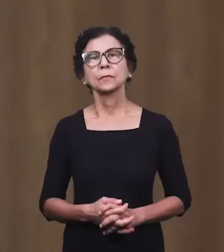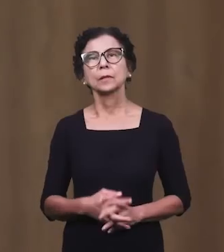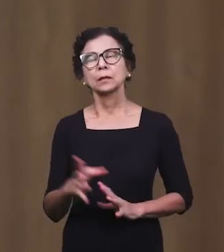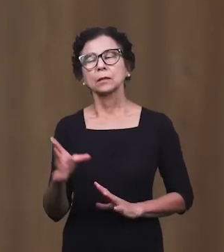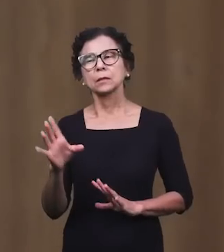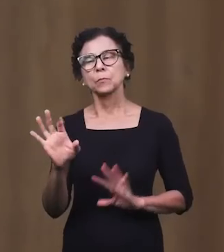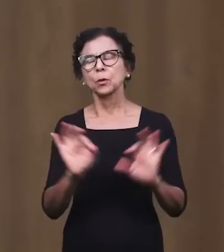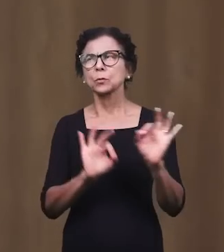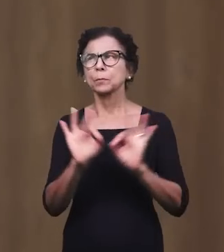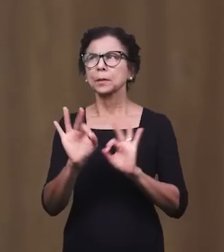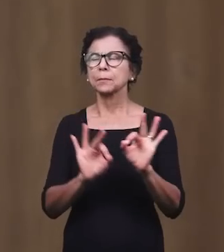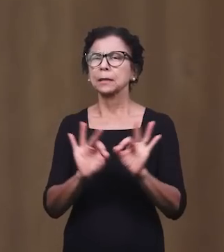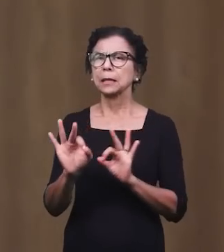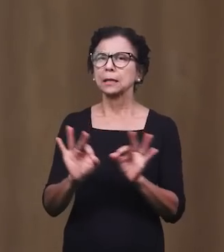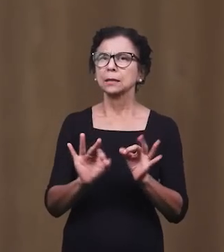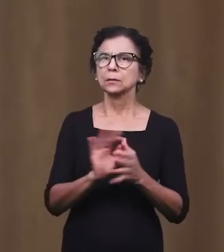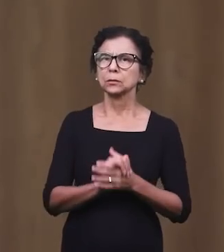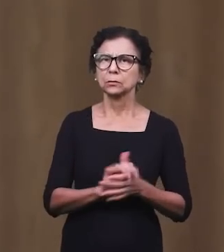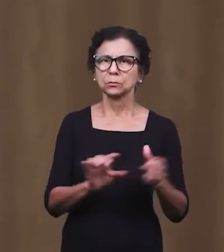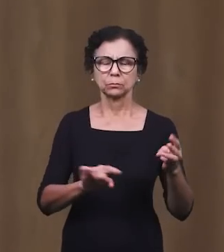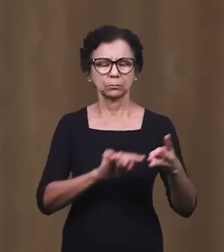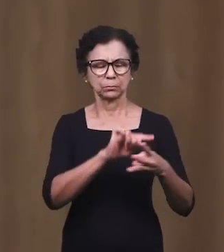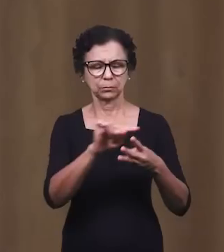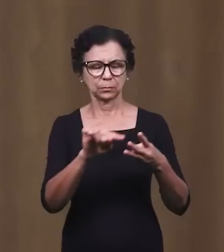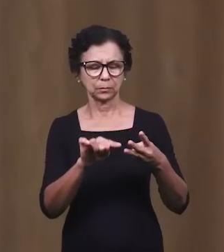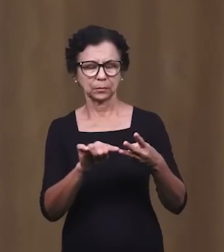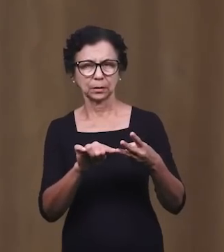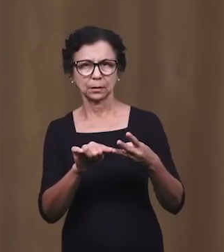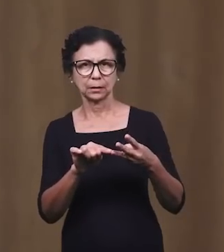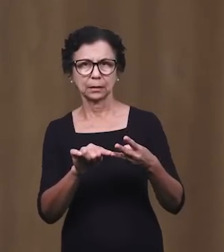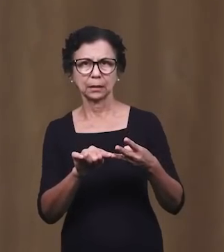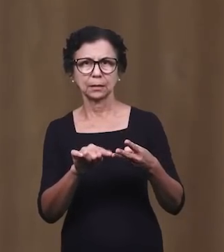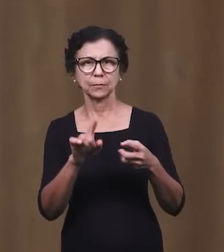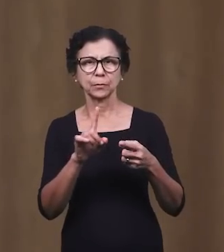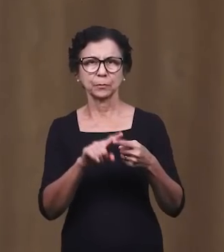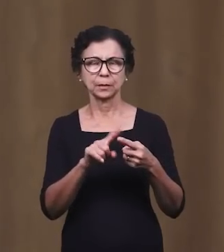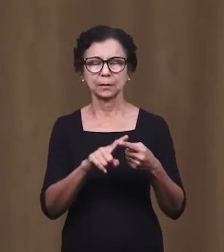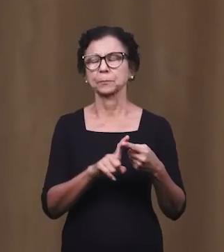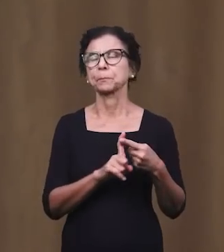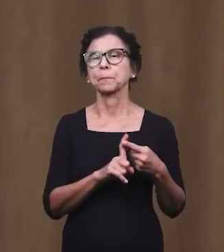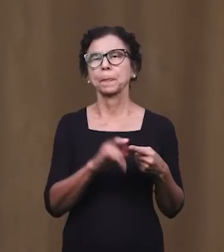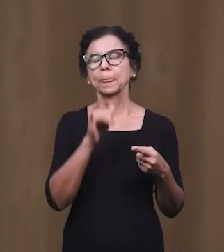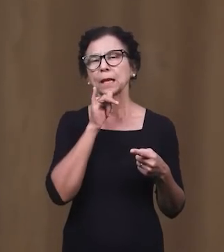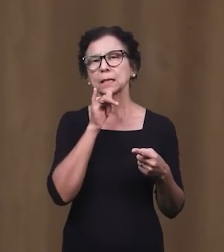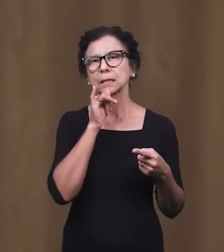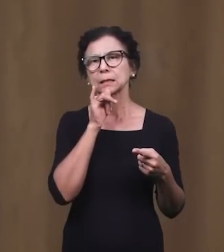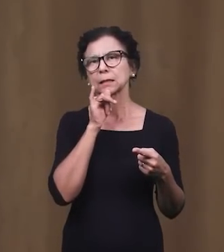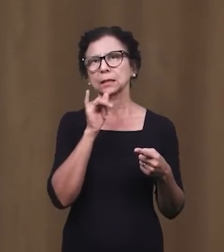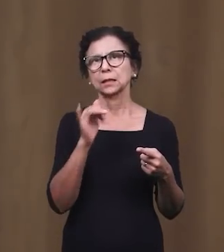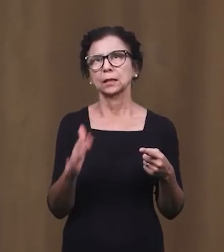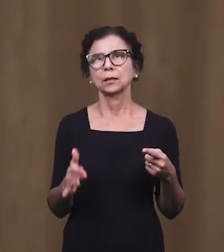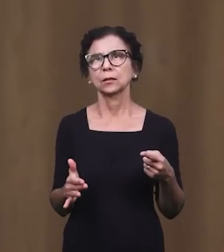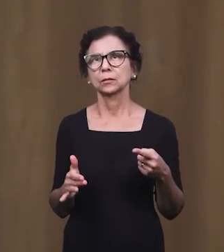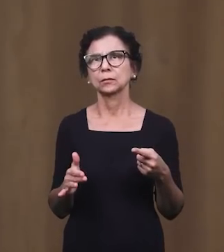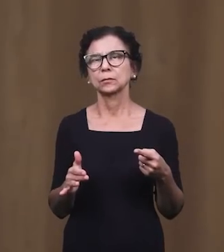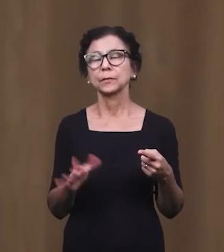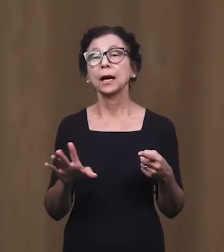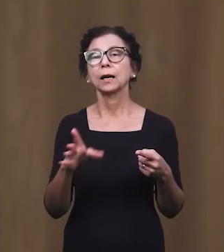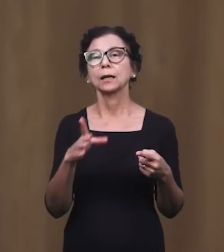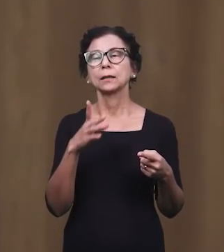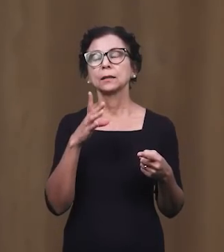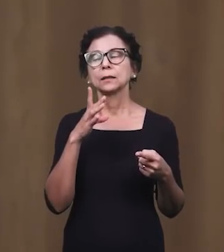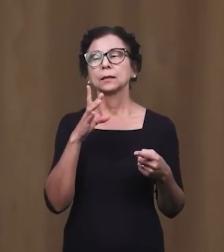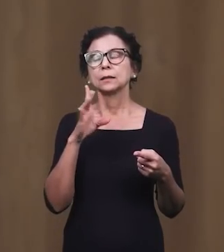prazo, médio prazo e longo prazo. Então, um planejamento de curto prazo, por exemplo, e aqui eu chamo a